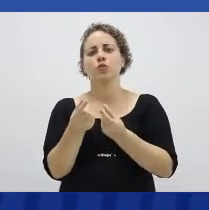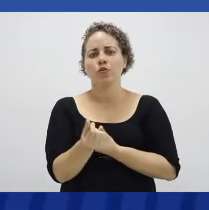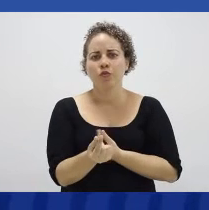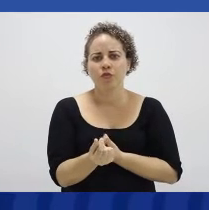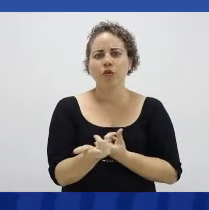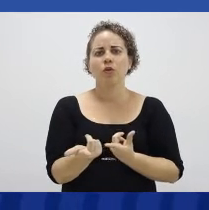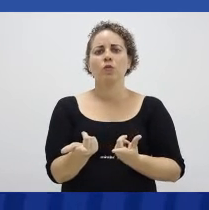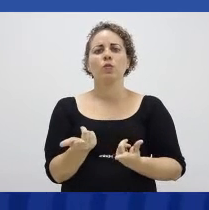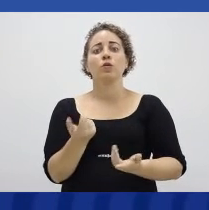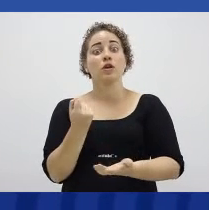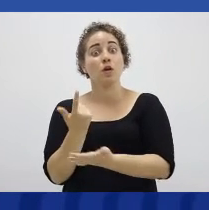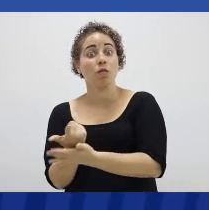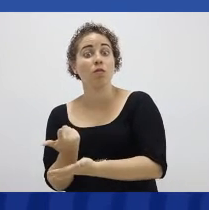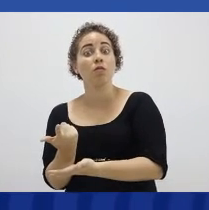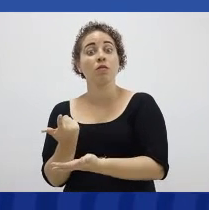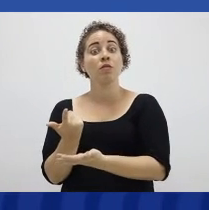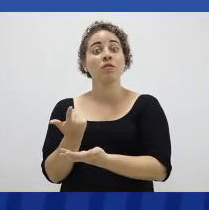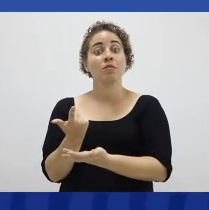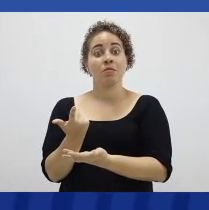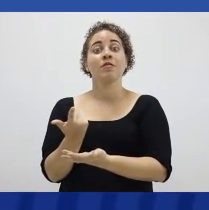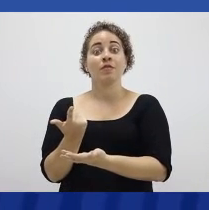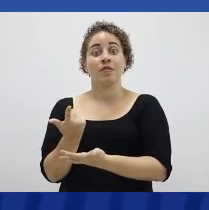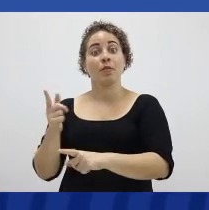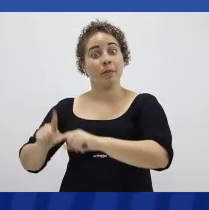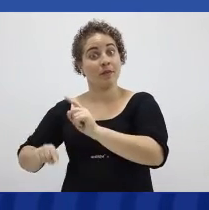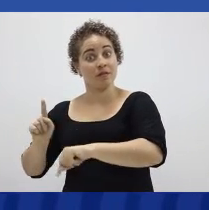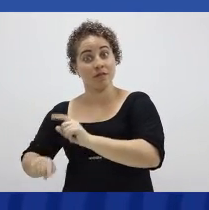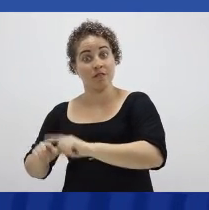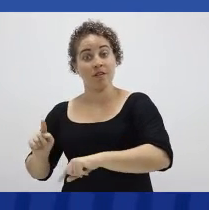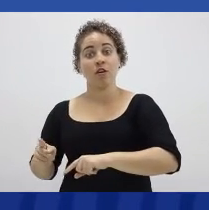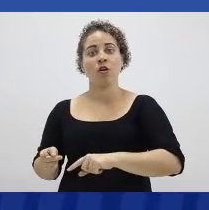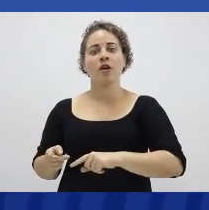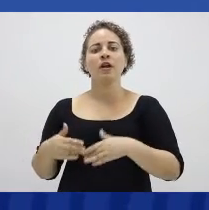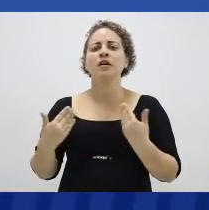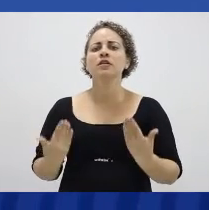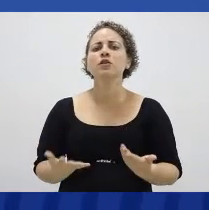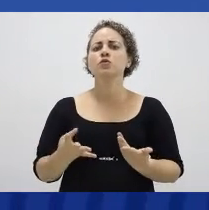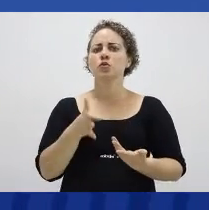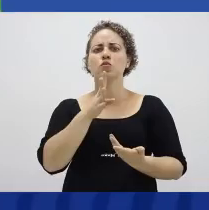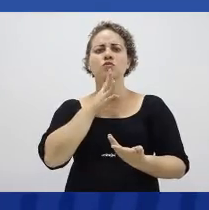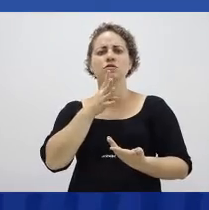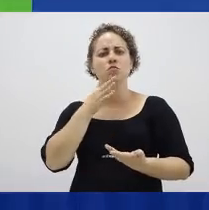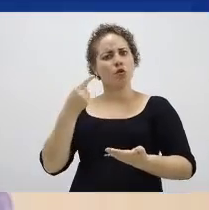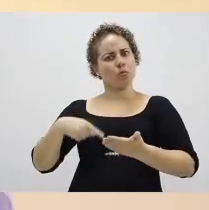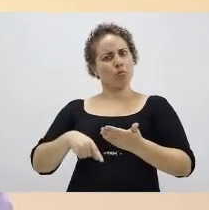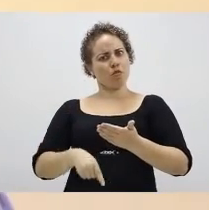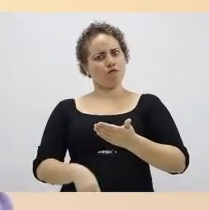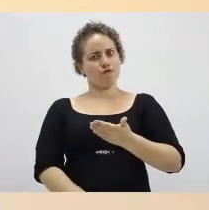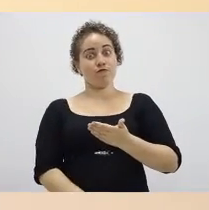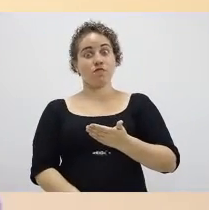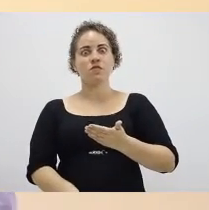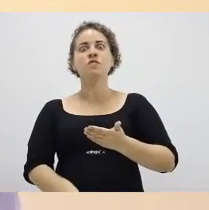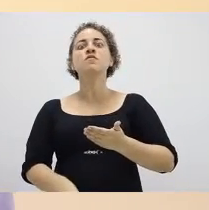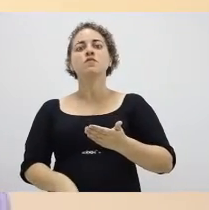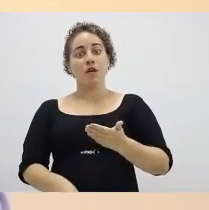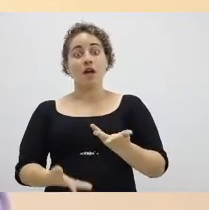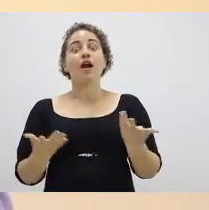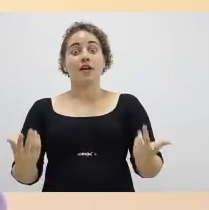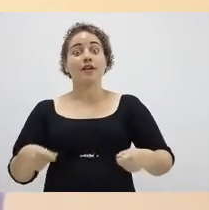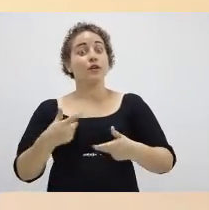a gente paga pelo produto. Mas se eu tenho um maior conhecimento sobre as necessidades,